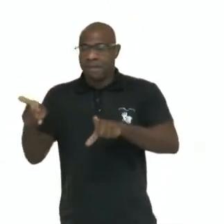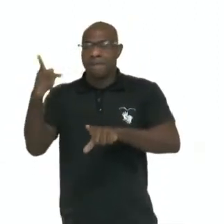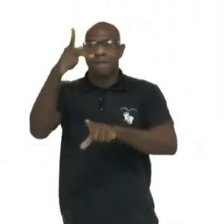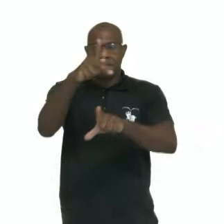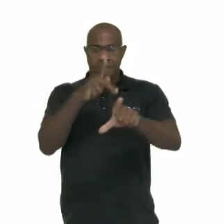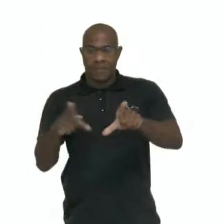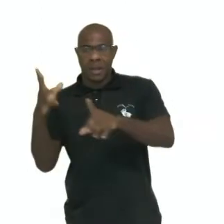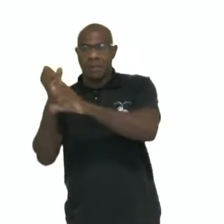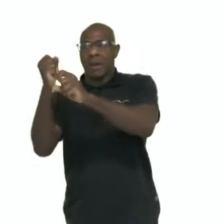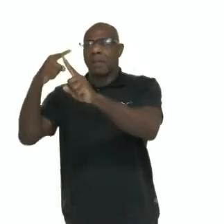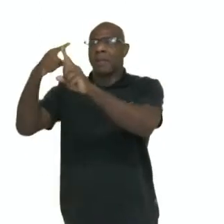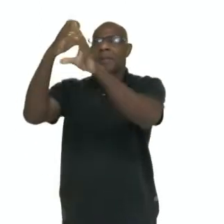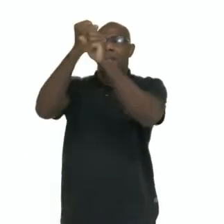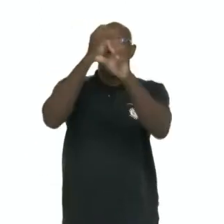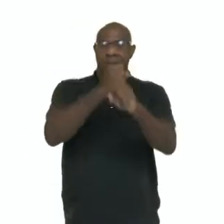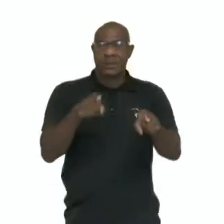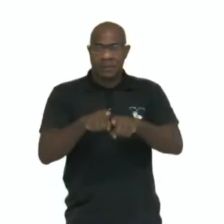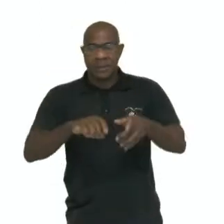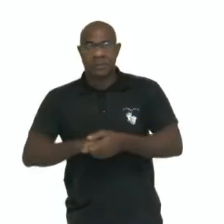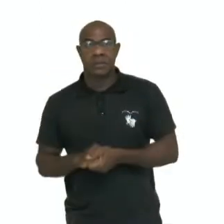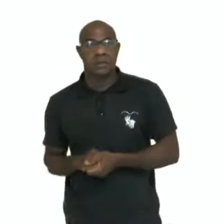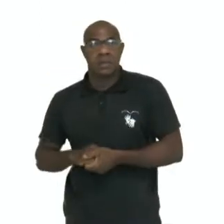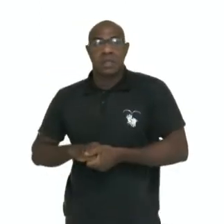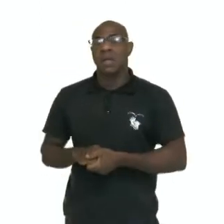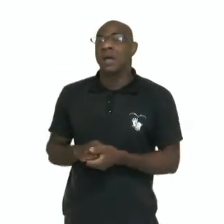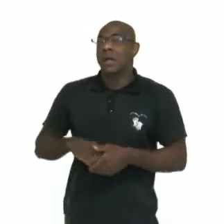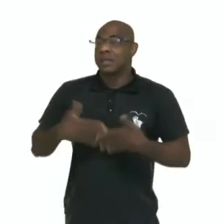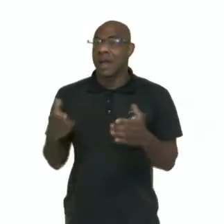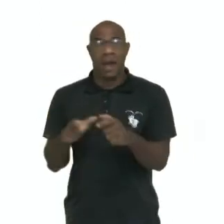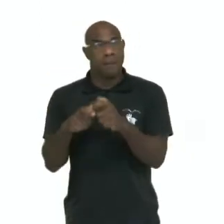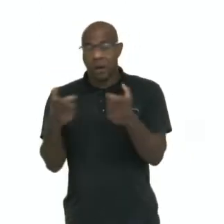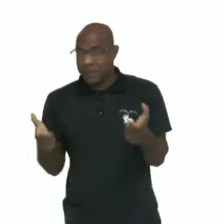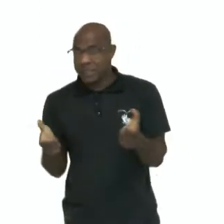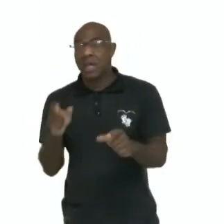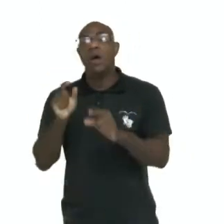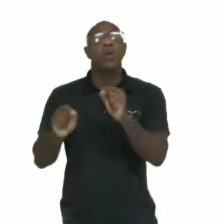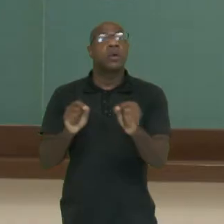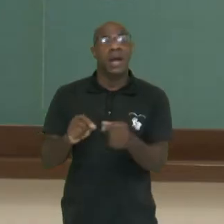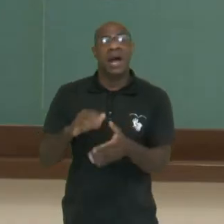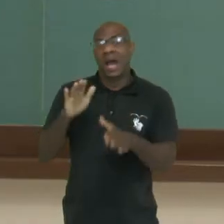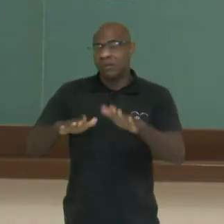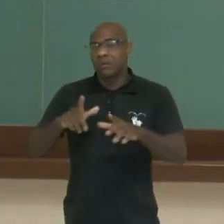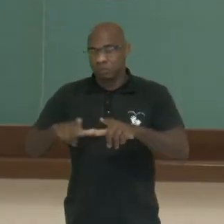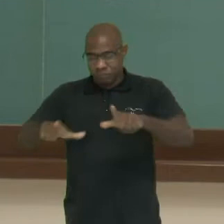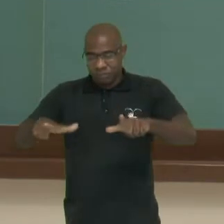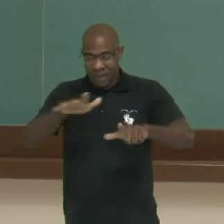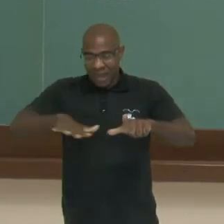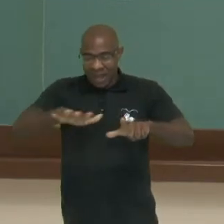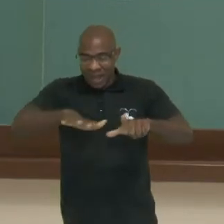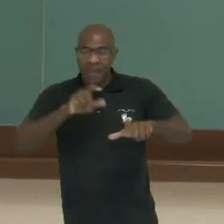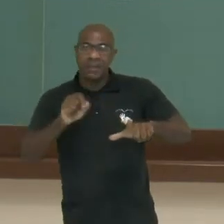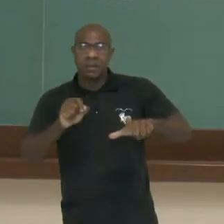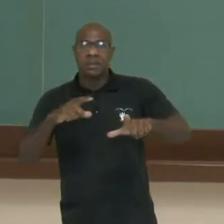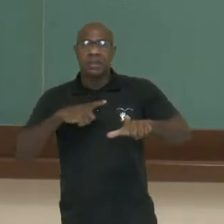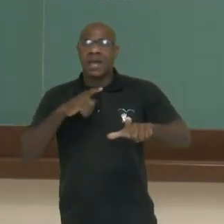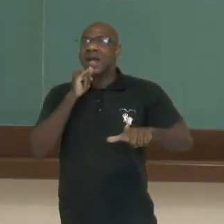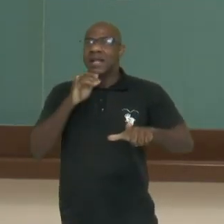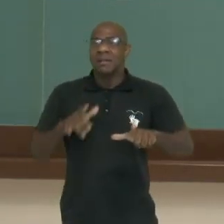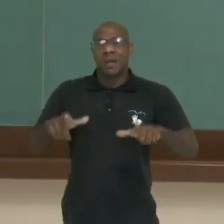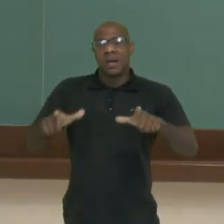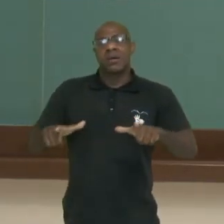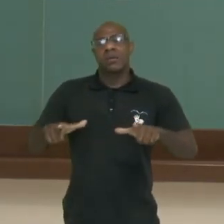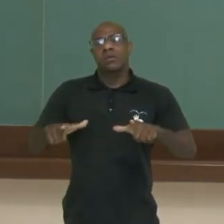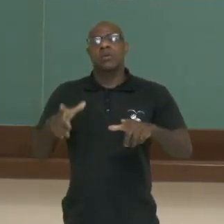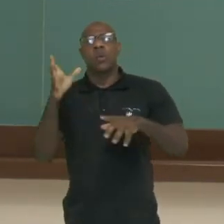né? Então, assim, por quê? Nem sempre, ou seja, a maioria das vezes, essa área, esse perímetro, né, de uma peça da